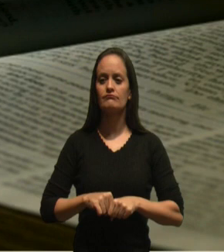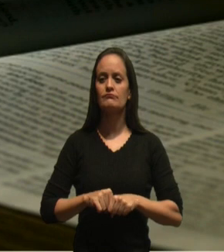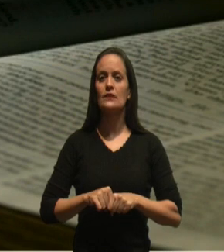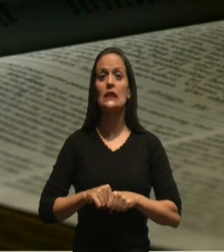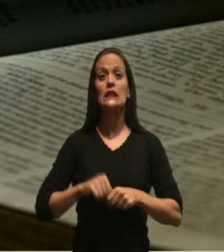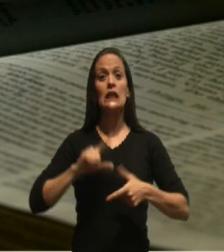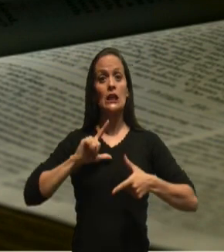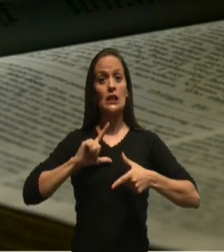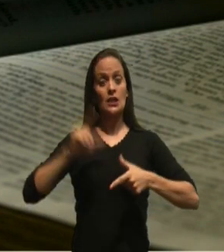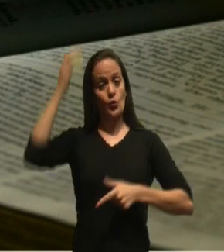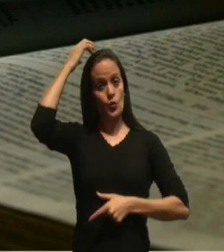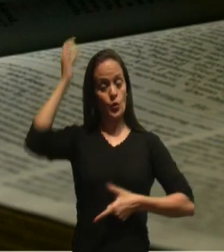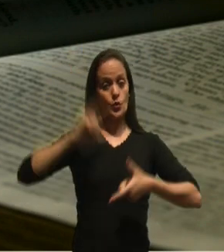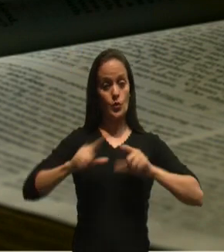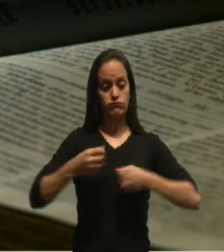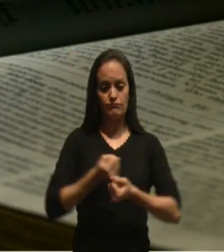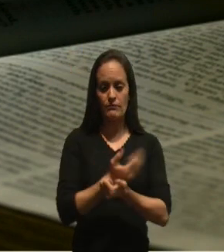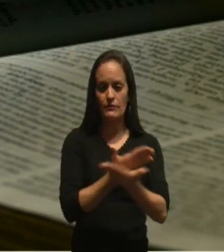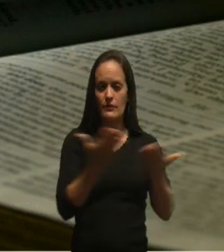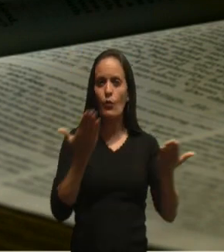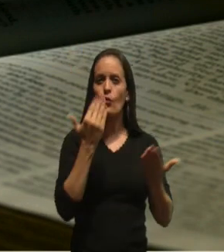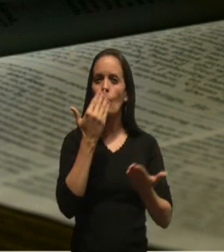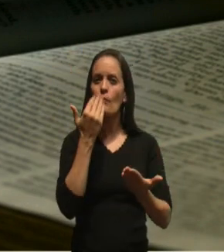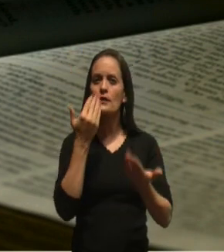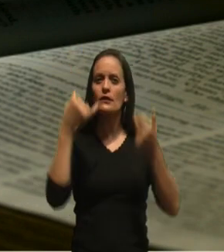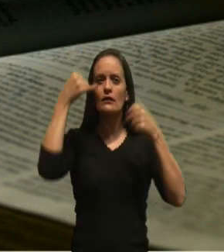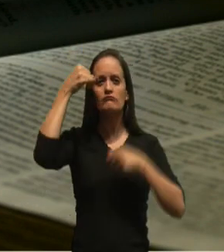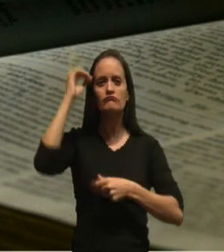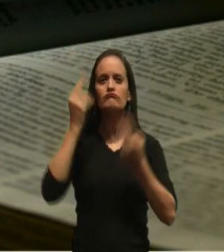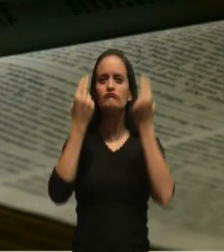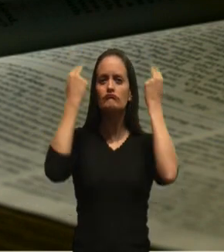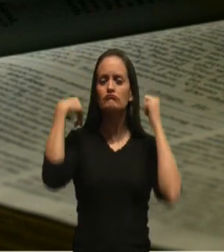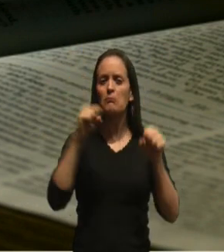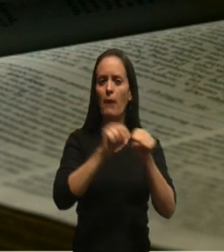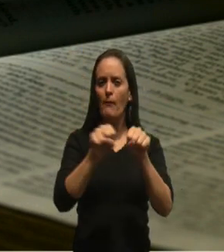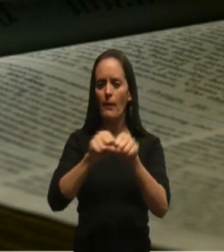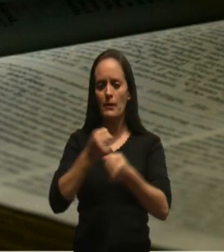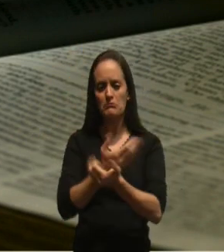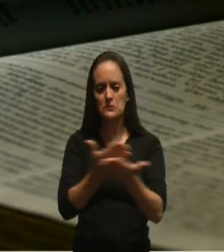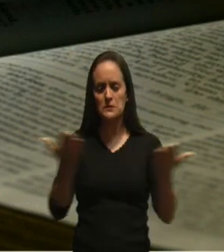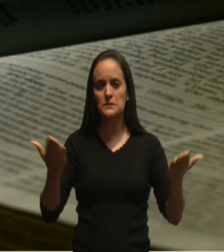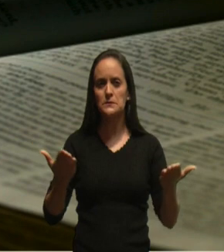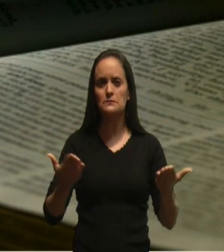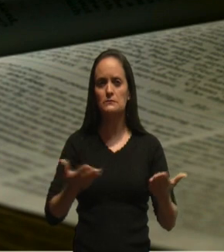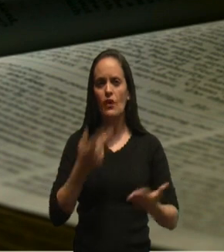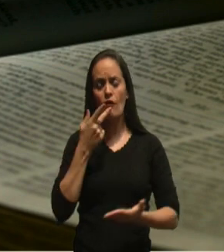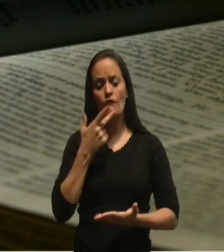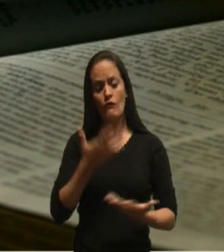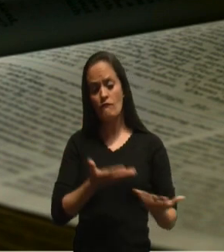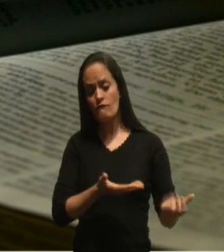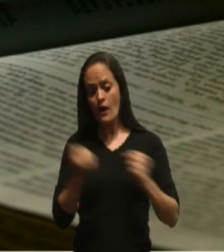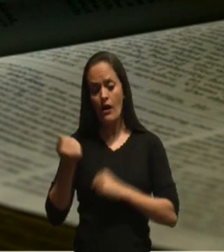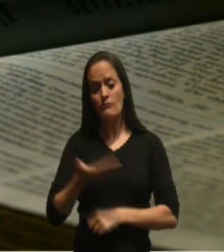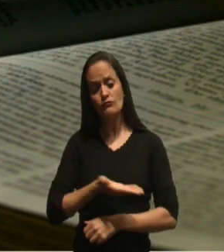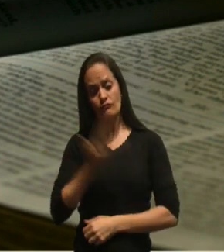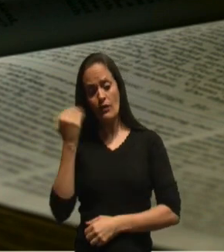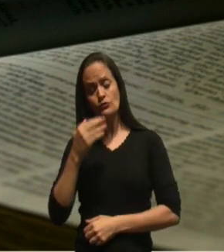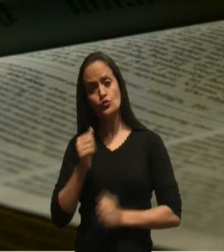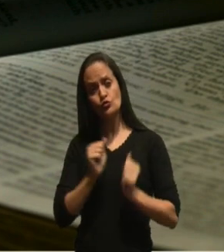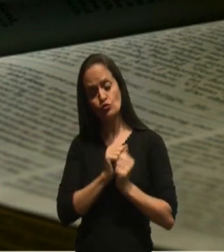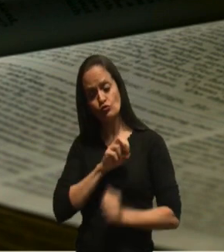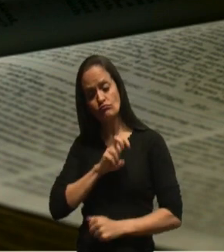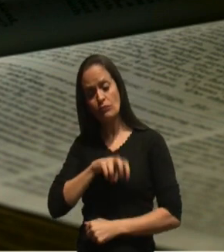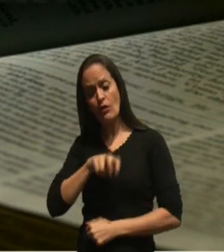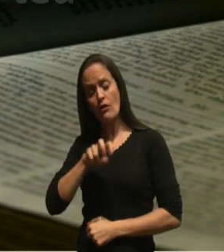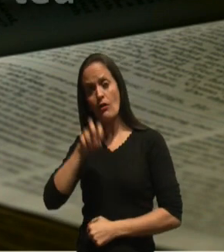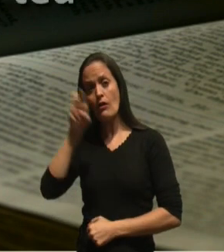abundância para ele e para o povo que viera com ele, e o persuadiu a subir com ele a